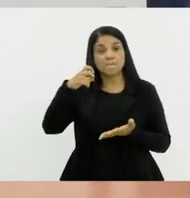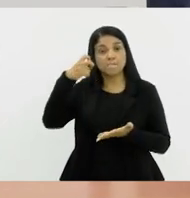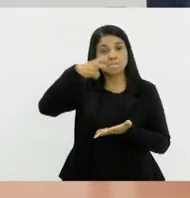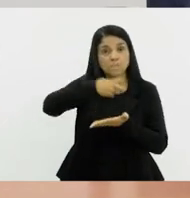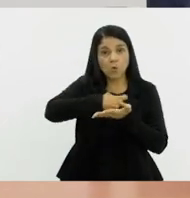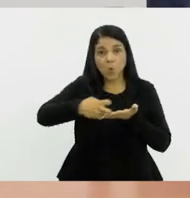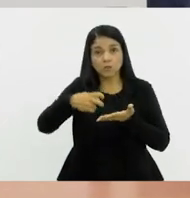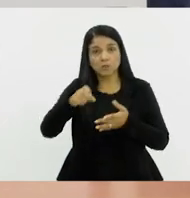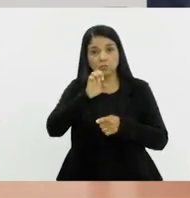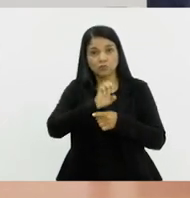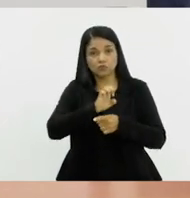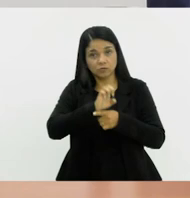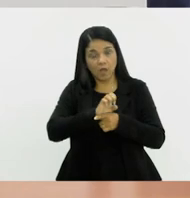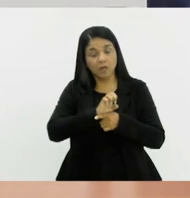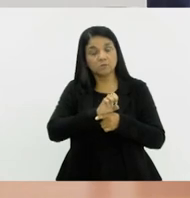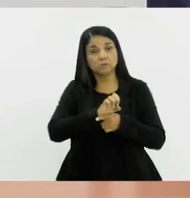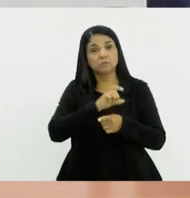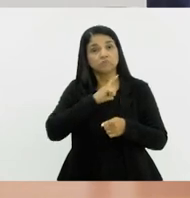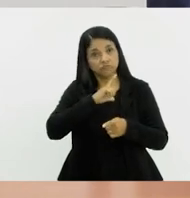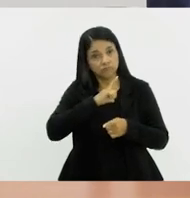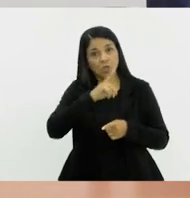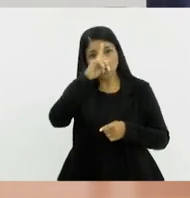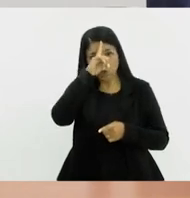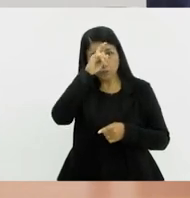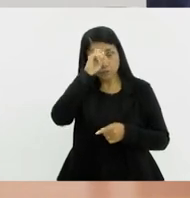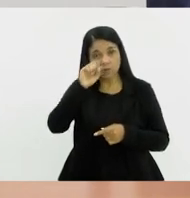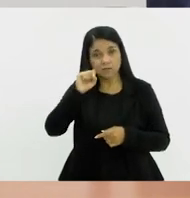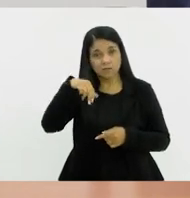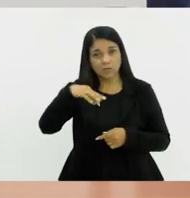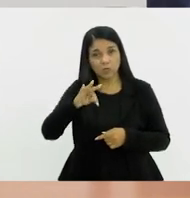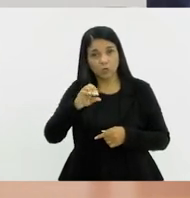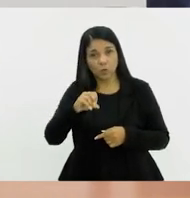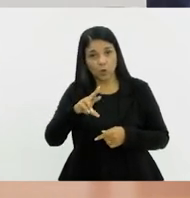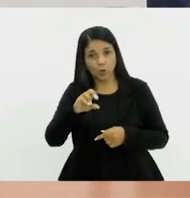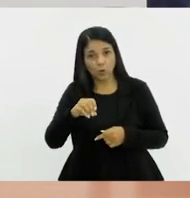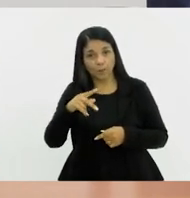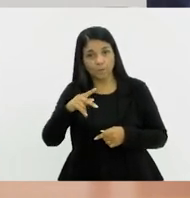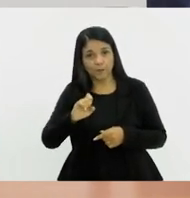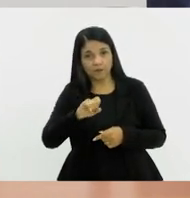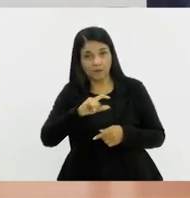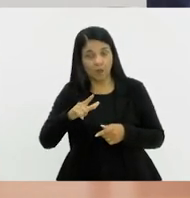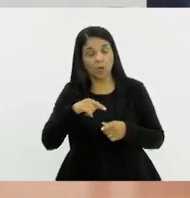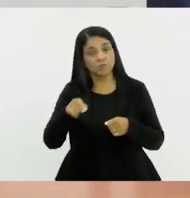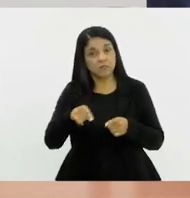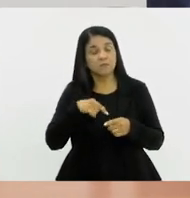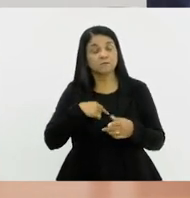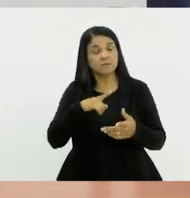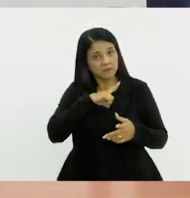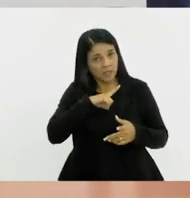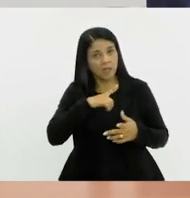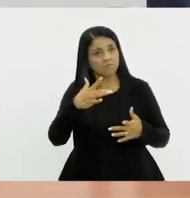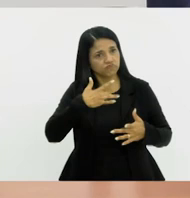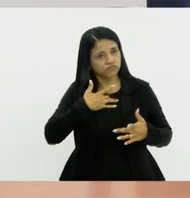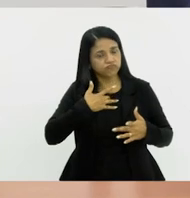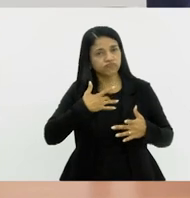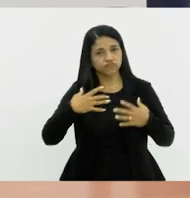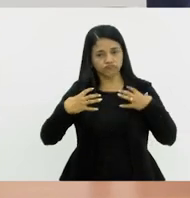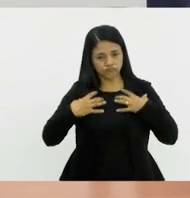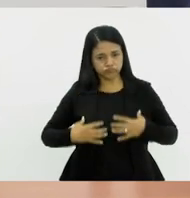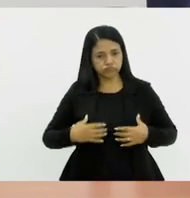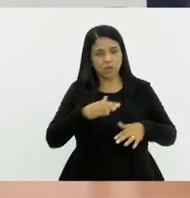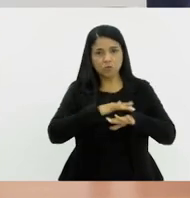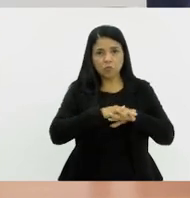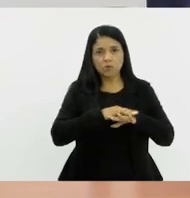recursos públicos para fazer funcionar um hospital sanatório penal e quando isso é estratégico para o enfrentamento da tuberculose no Estado do Rio de Janeiro? Eu não tenho